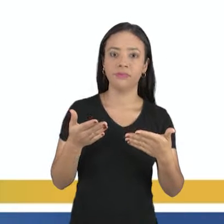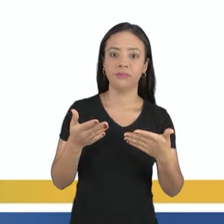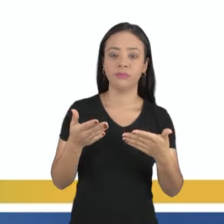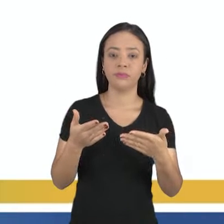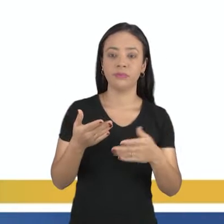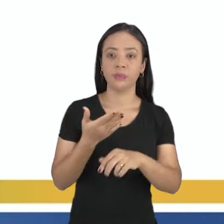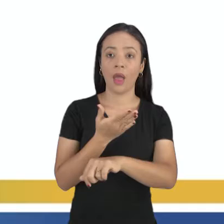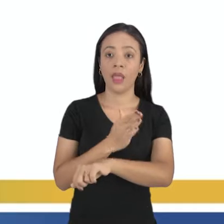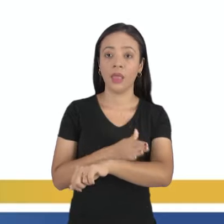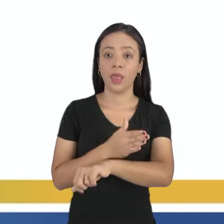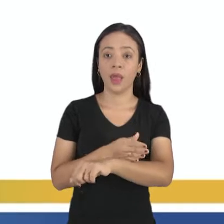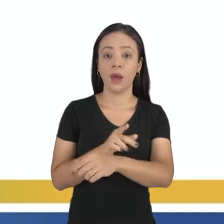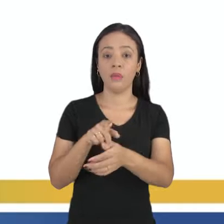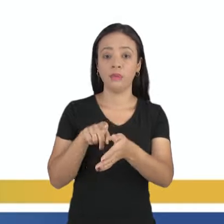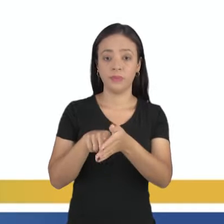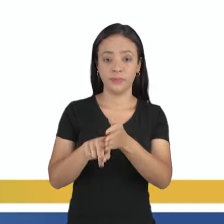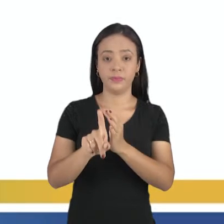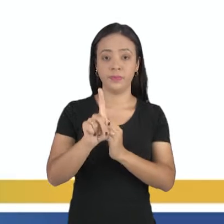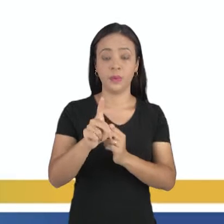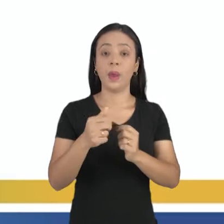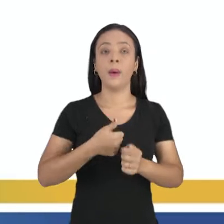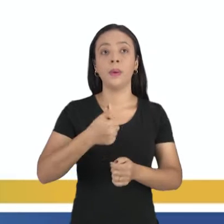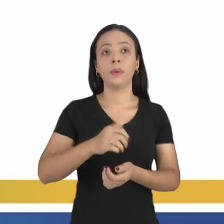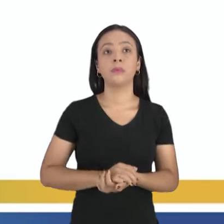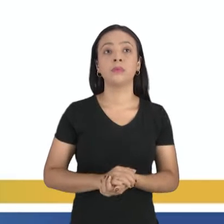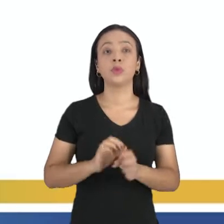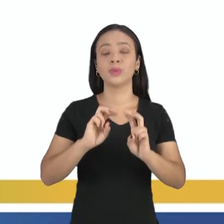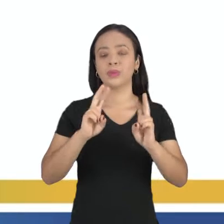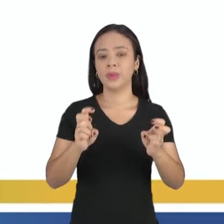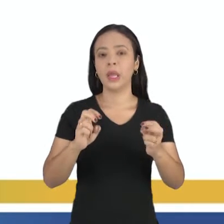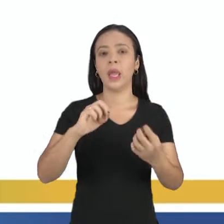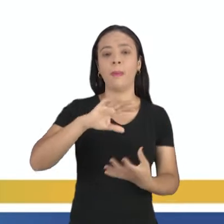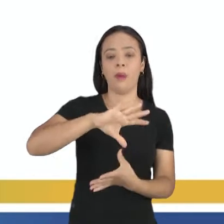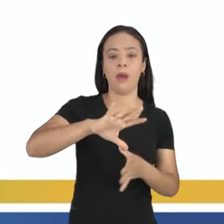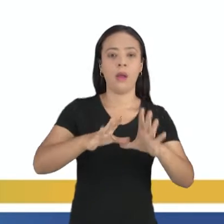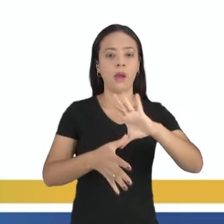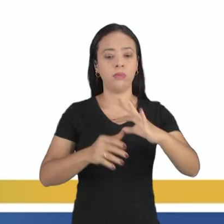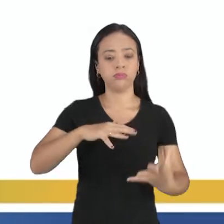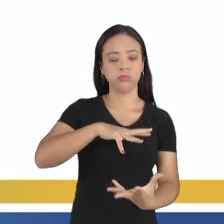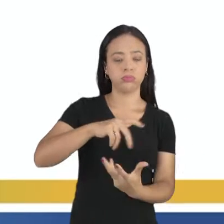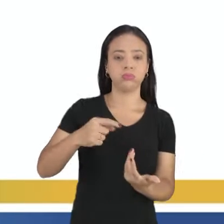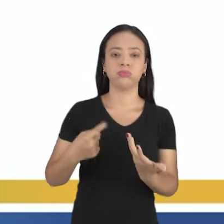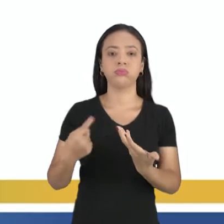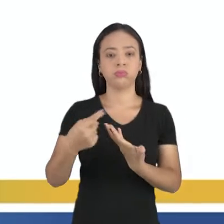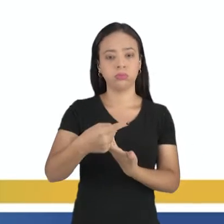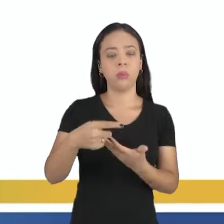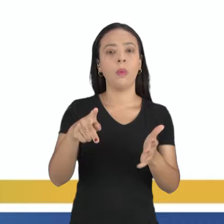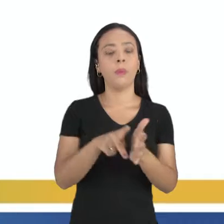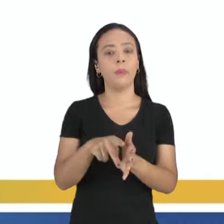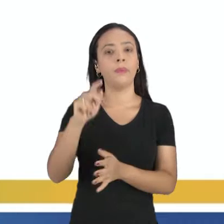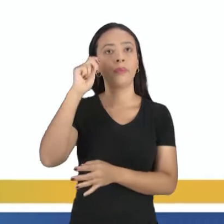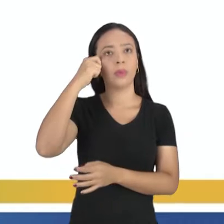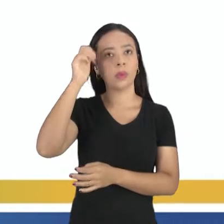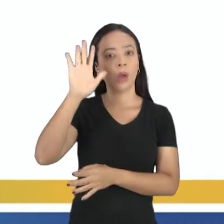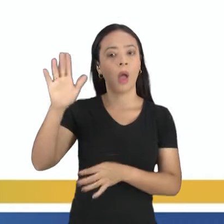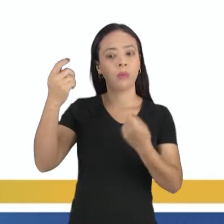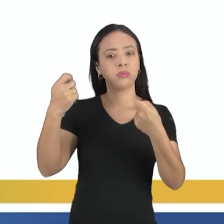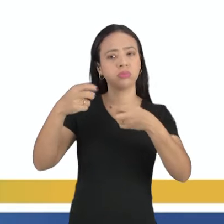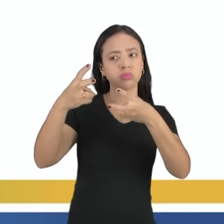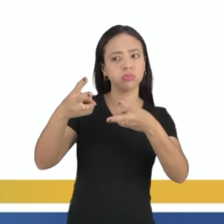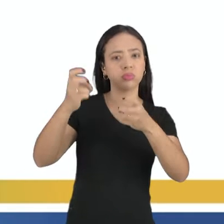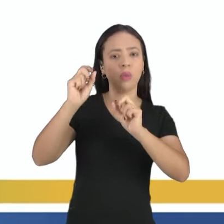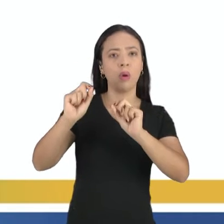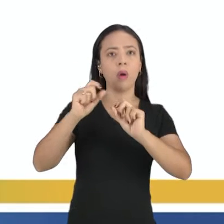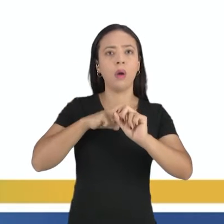primeiro exercício. Ao se falar sobre a pandemia do novo coronavírus no continente africano, nós podemos observar um